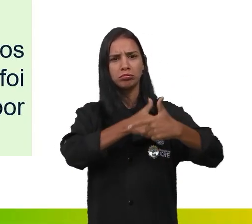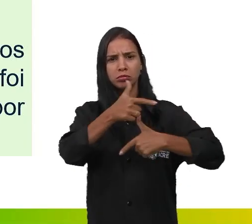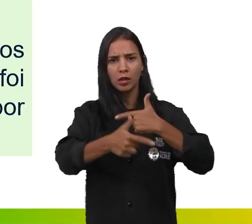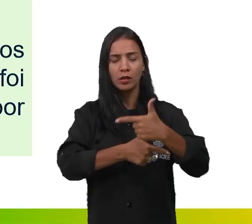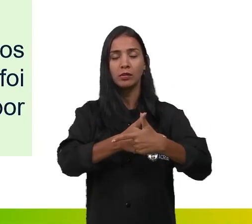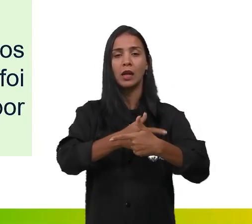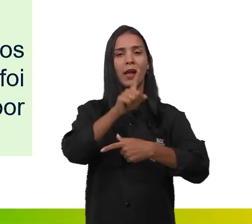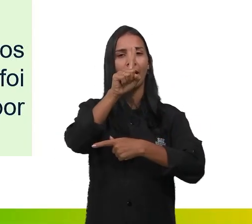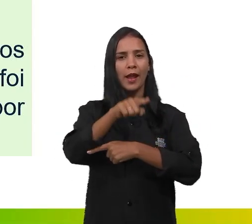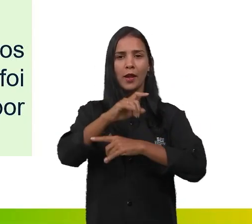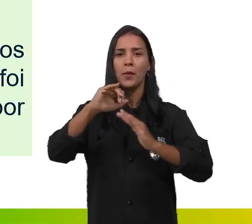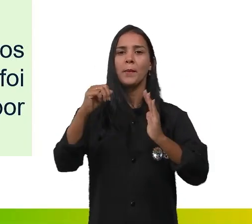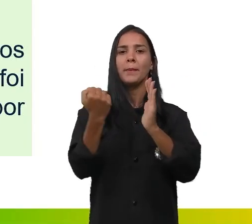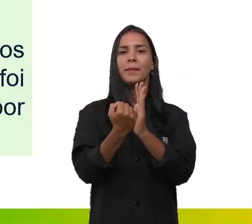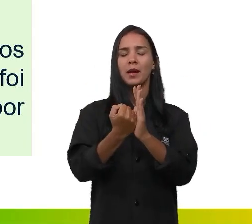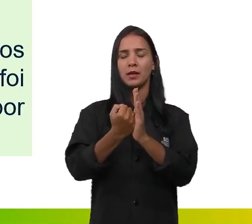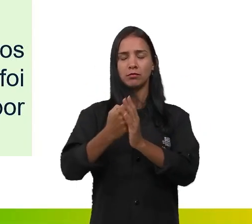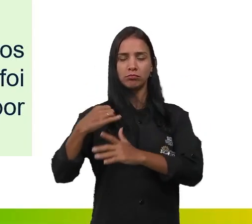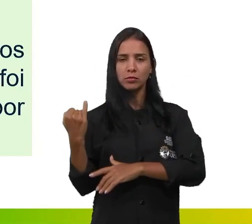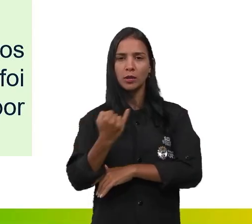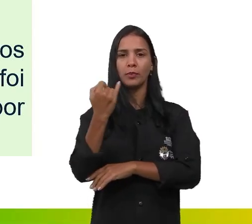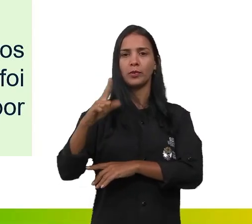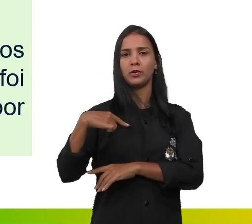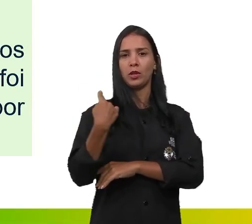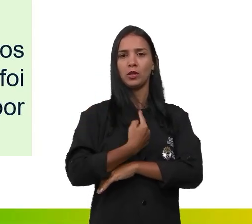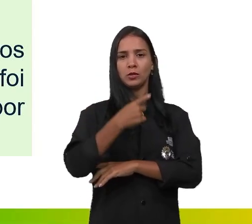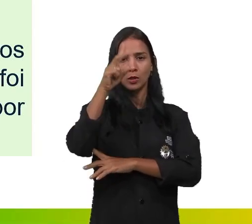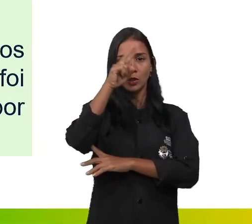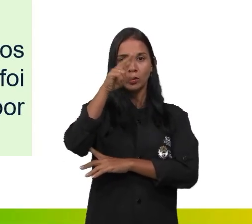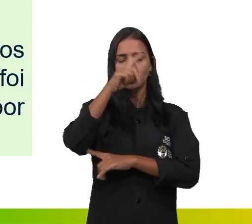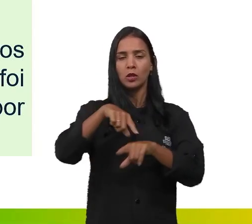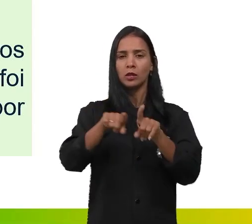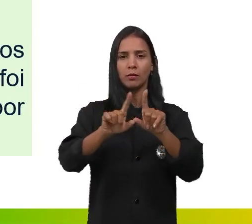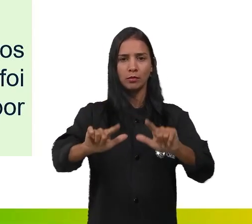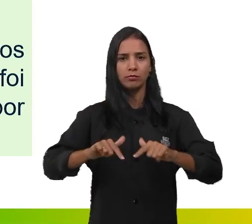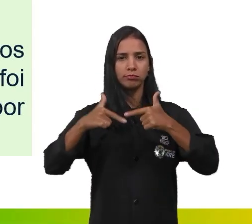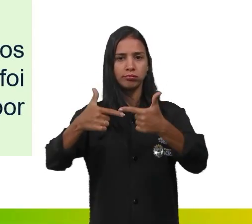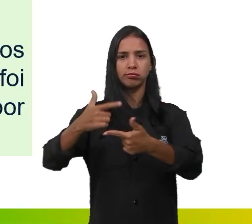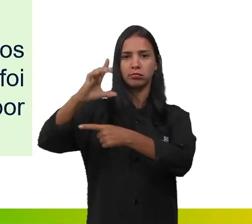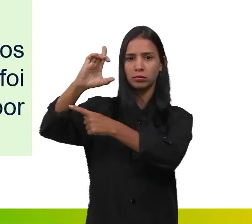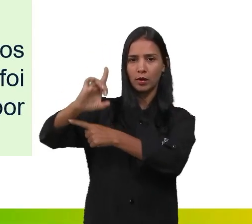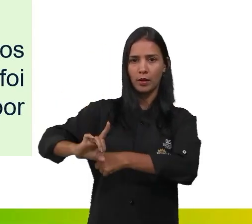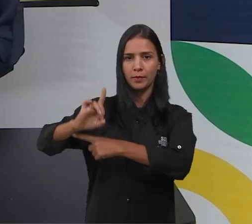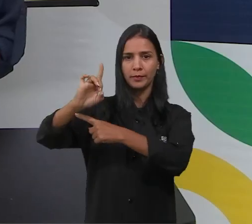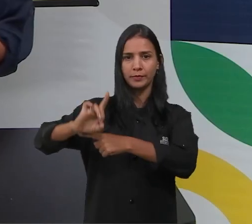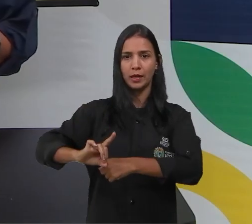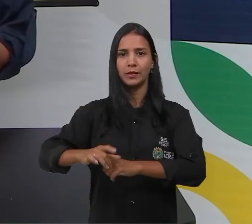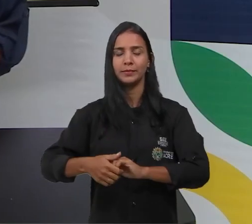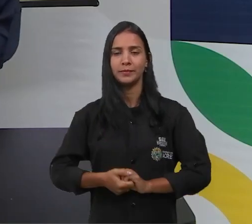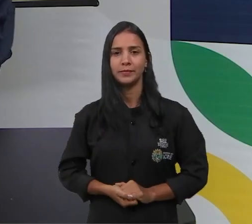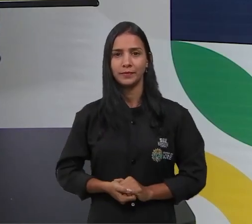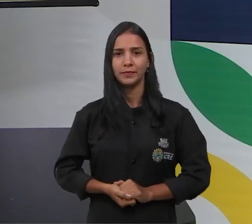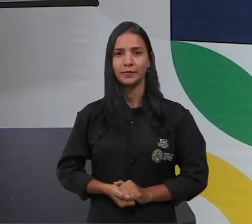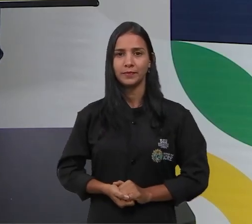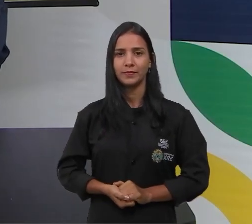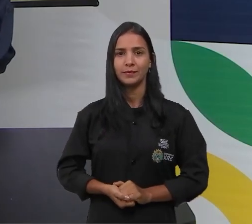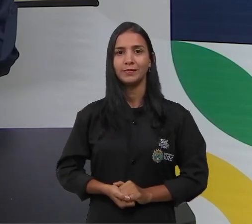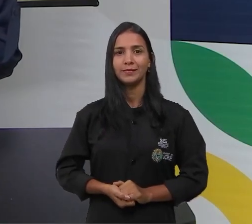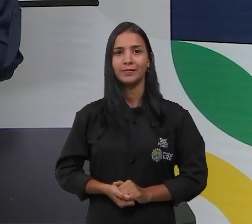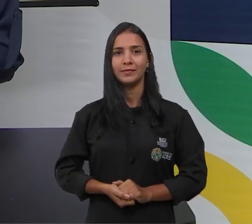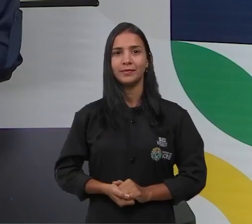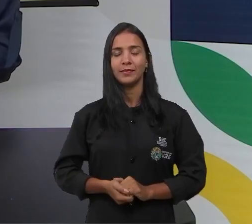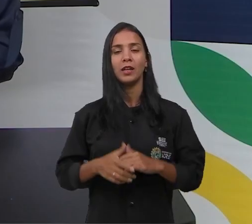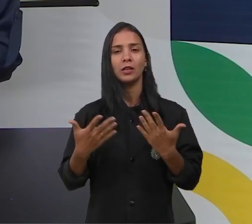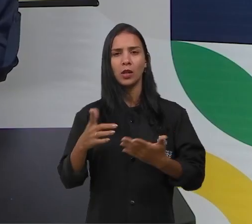para a construção do país e a luta por direitos. Então, depois da gente trazer